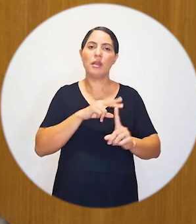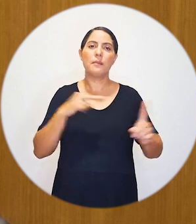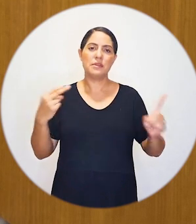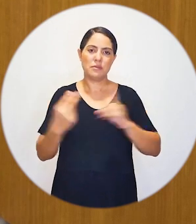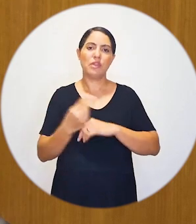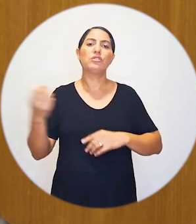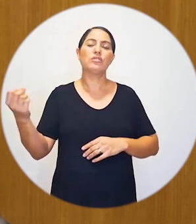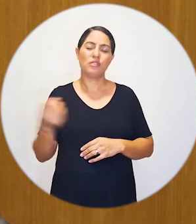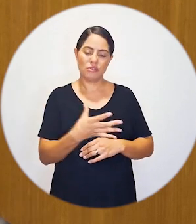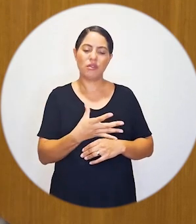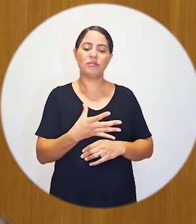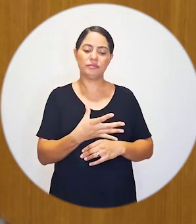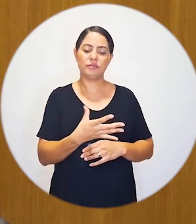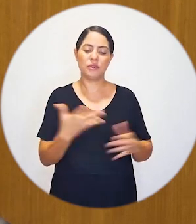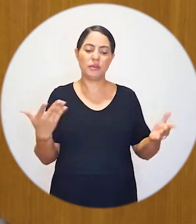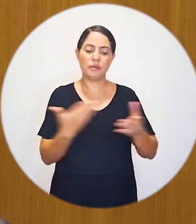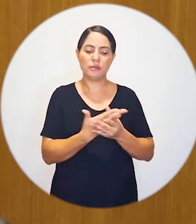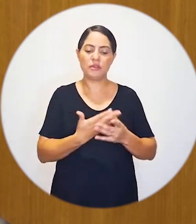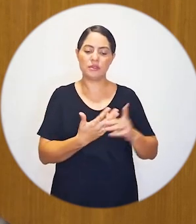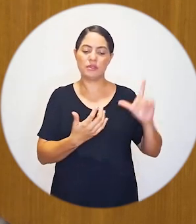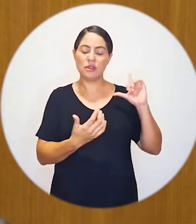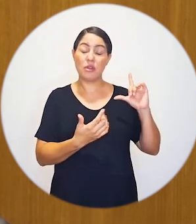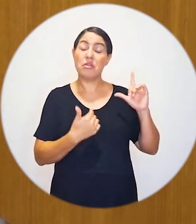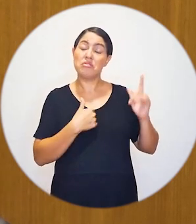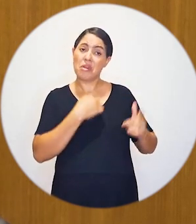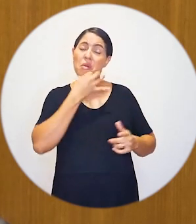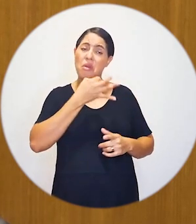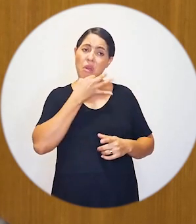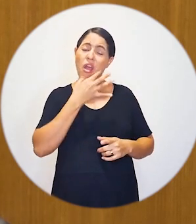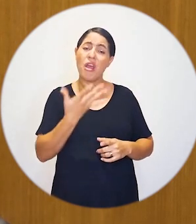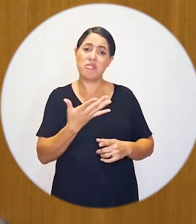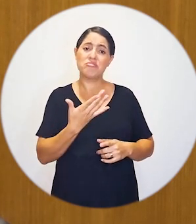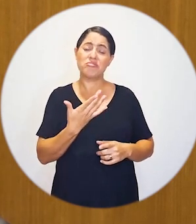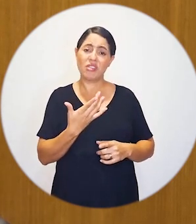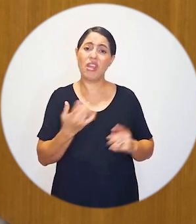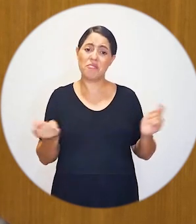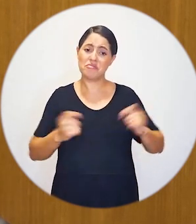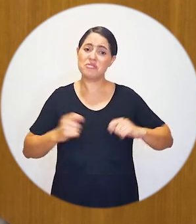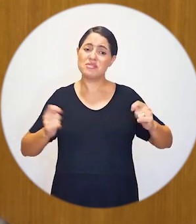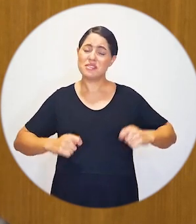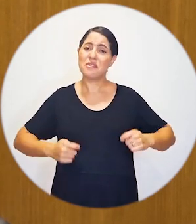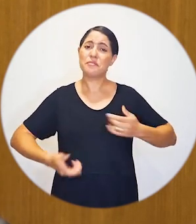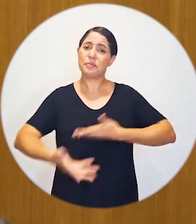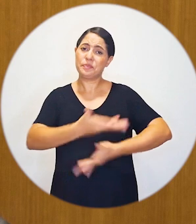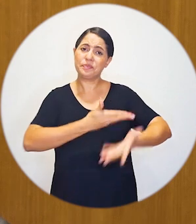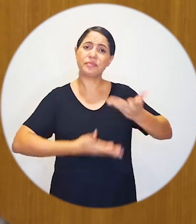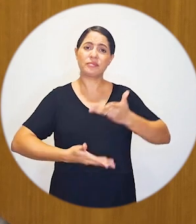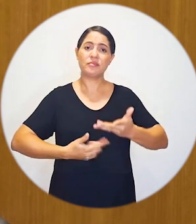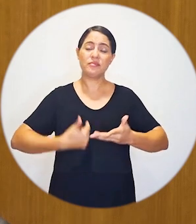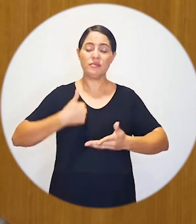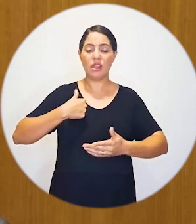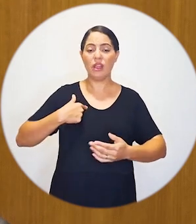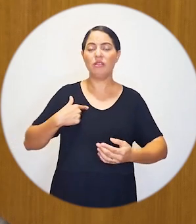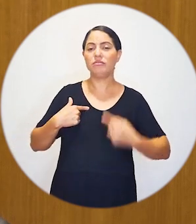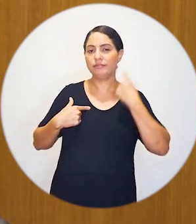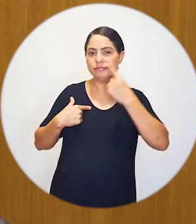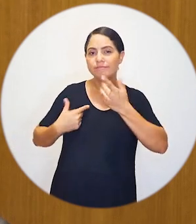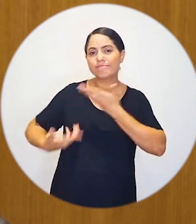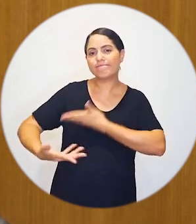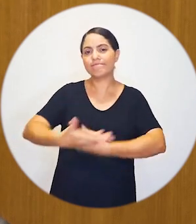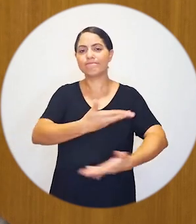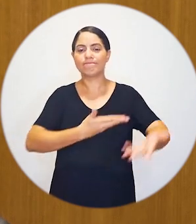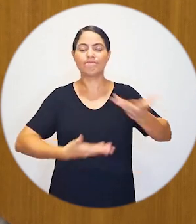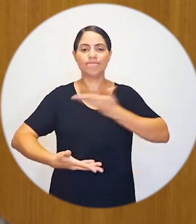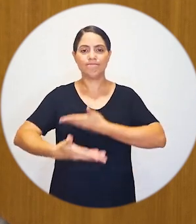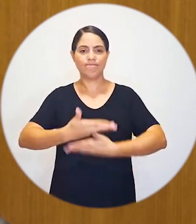consegue enxergar uma nova realidade no processo que a gente não tinha visto. Então eu acho que eu fico uma julgadora muito melhor, muito mais próxima